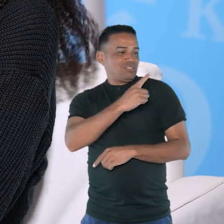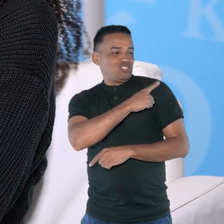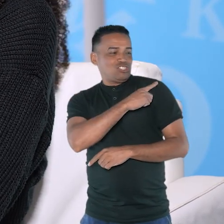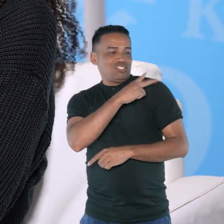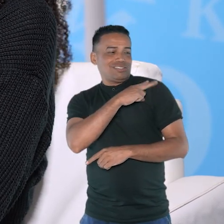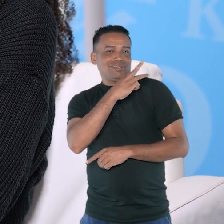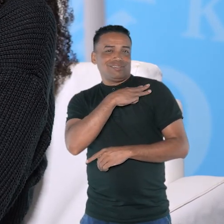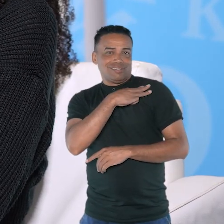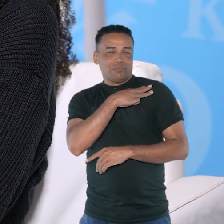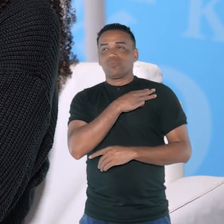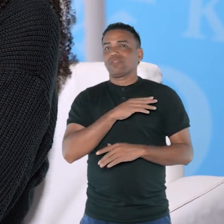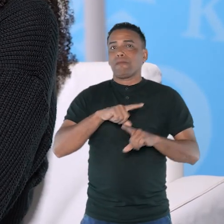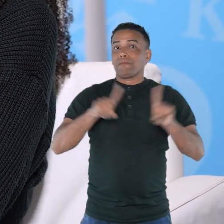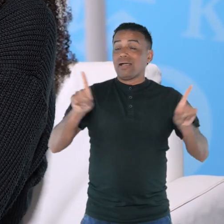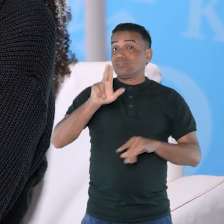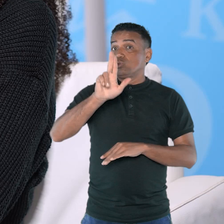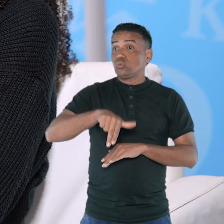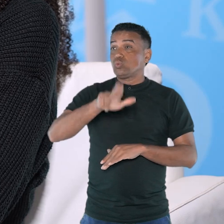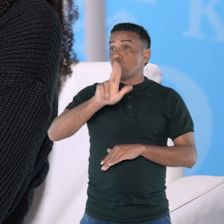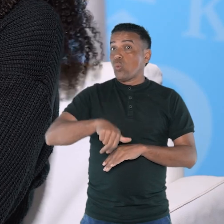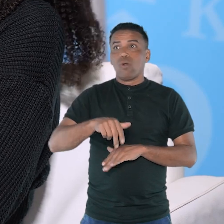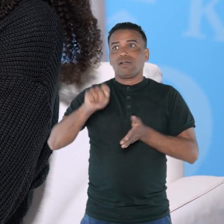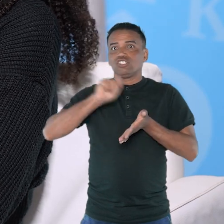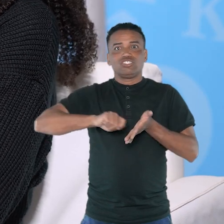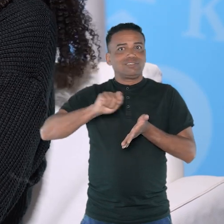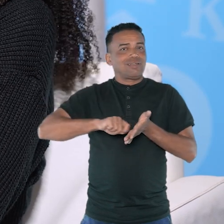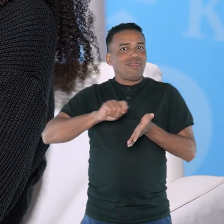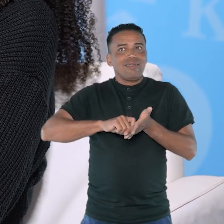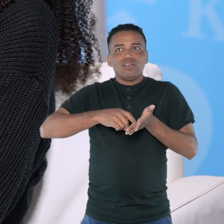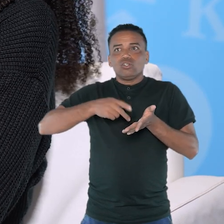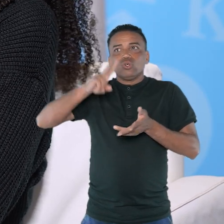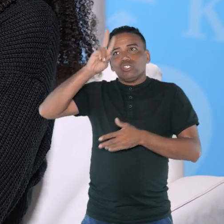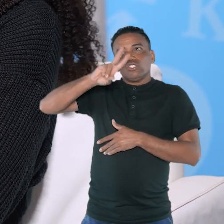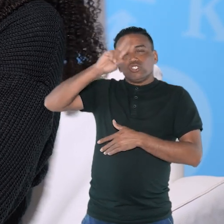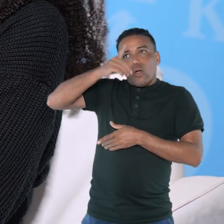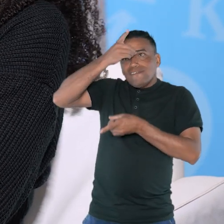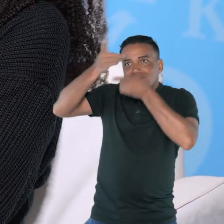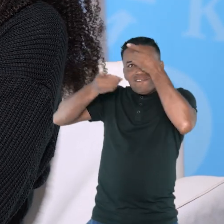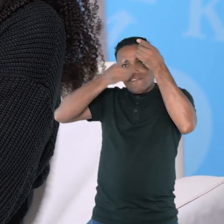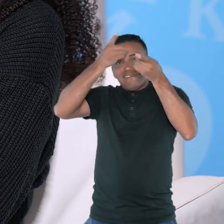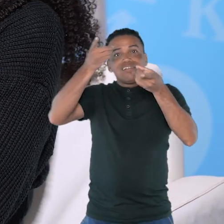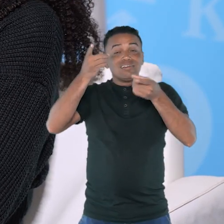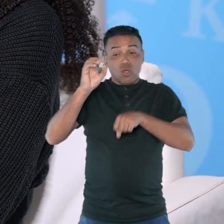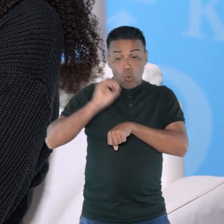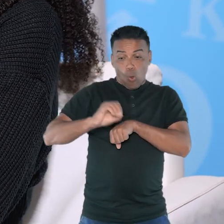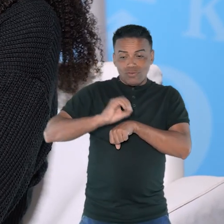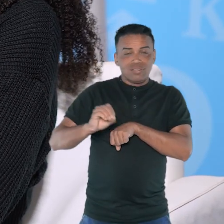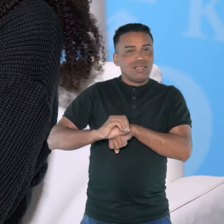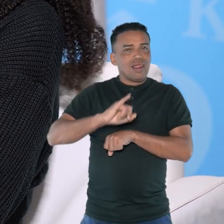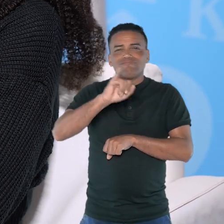mas nunca tinha escrito, escrita de ficção. E essa oficina foi uma grande oportunidade